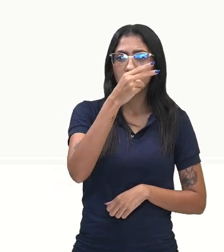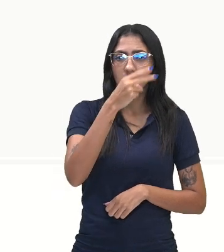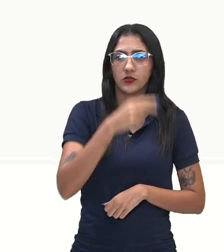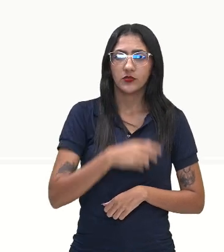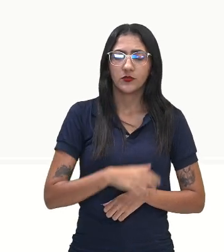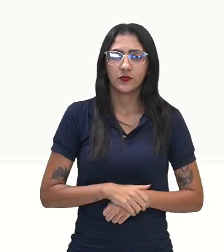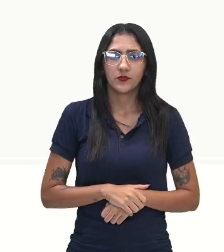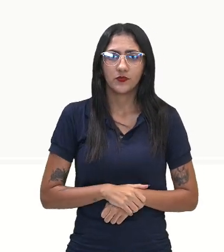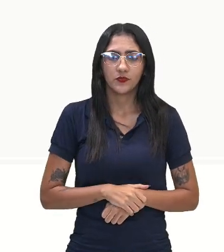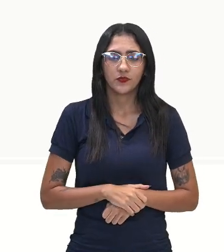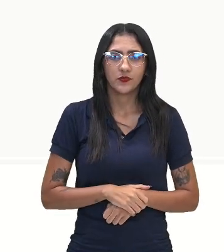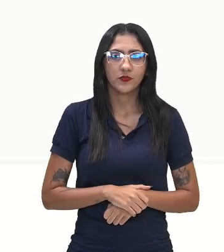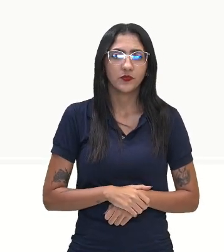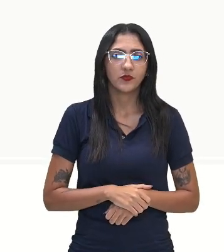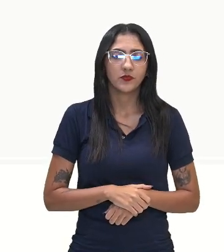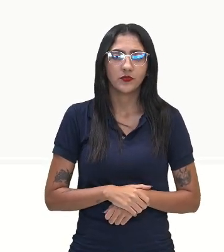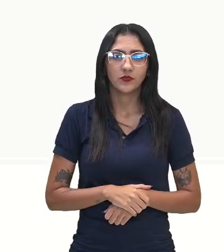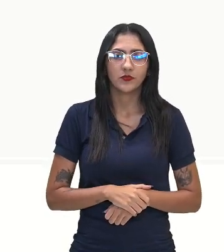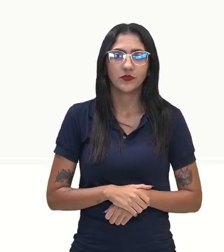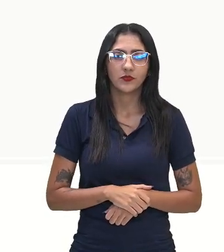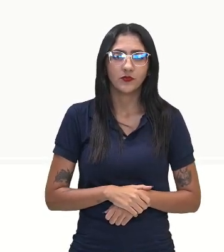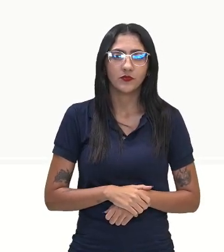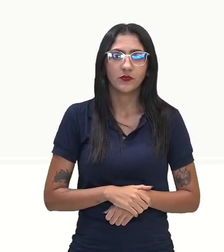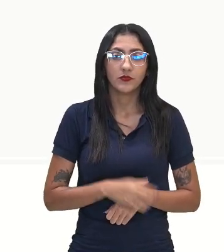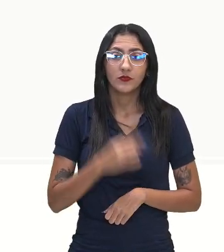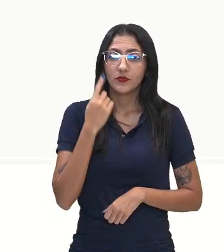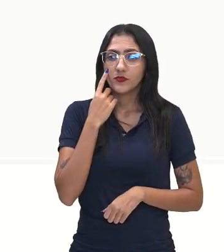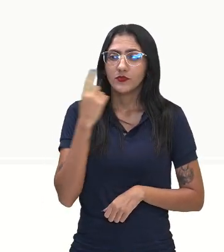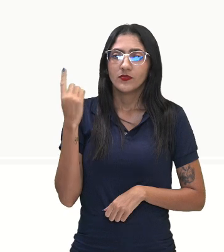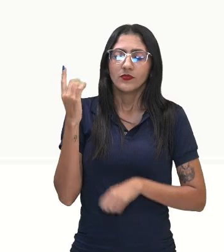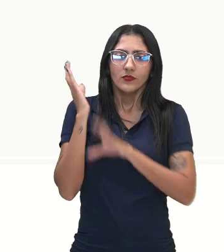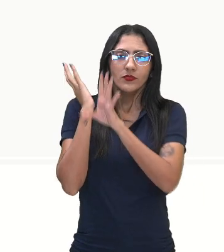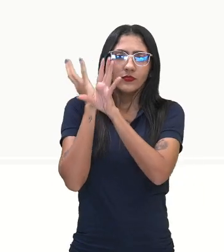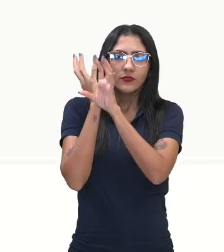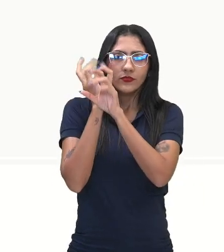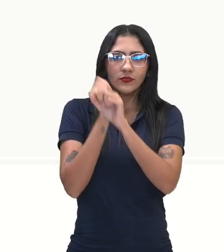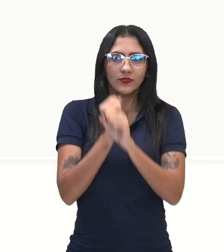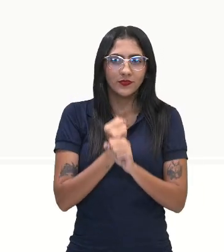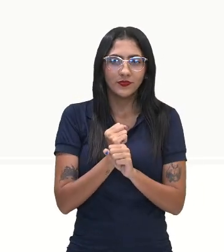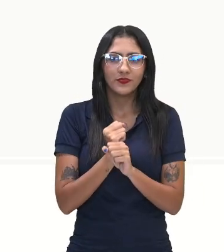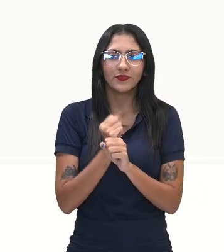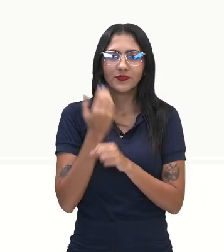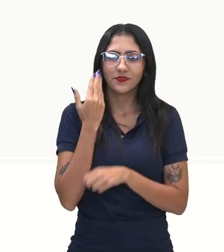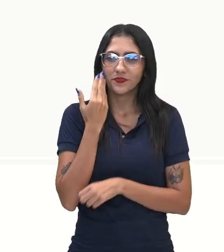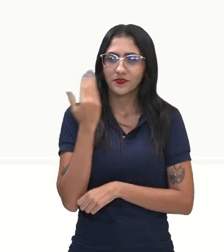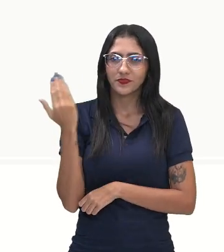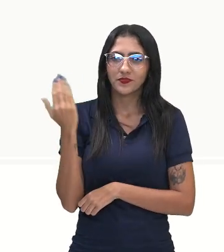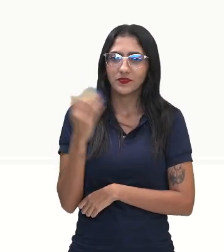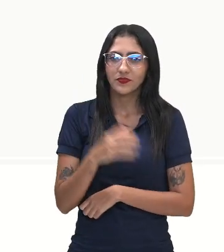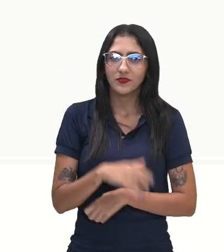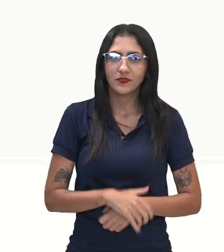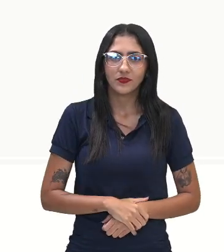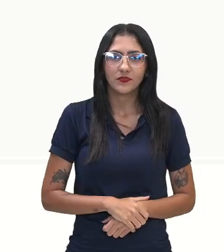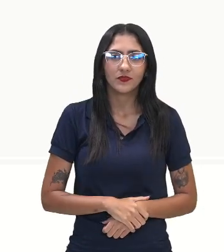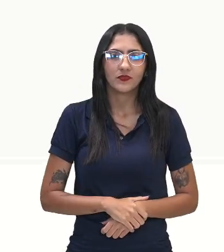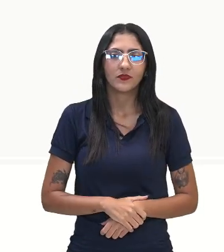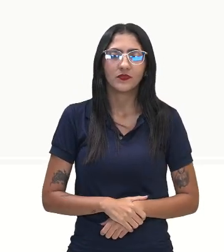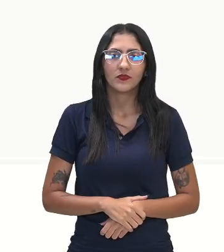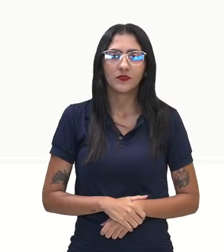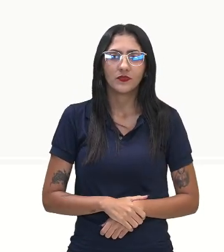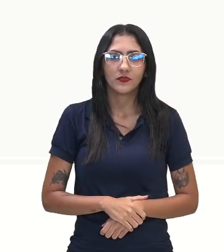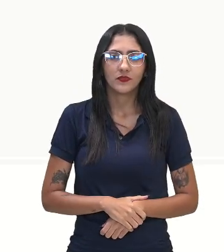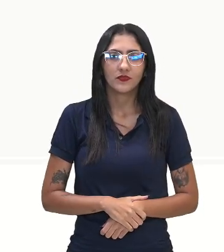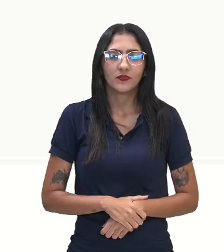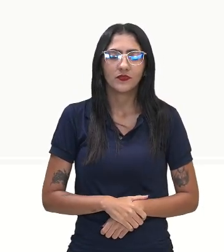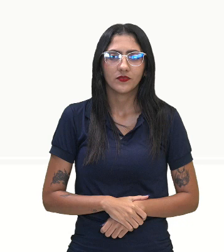2, 4, mais 2, 6, mais 1, 7, mais 1, 8,